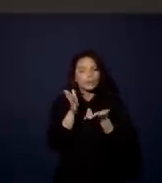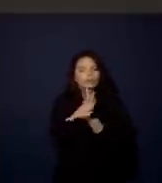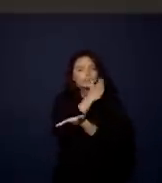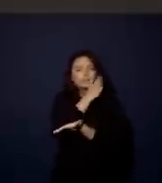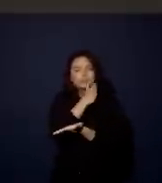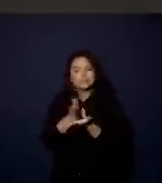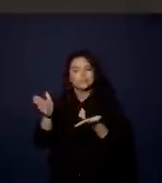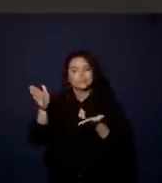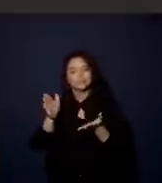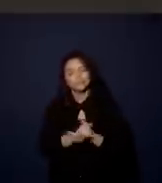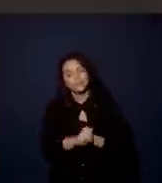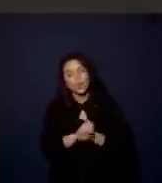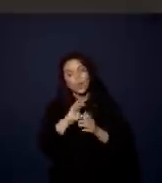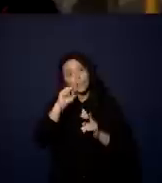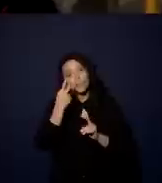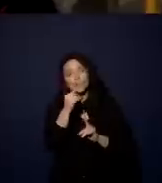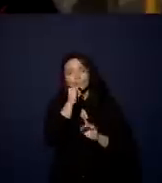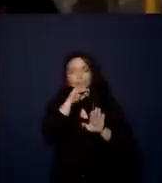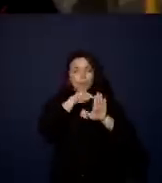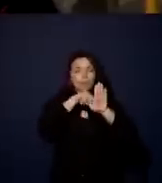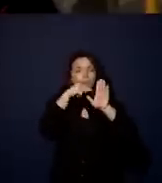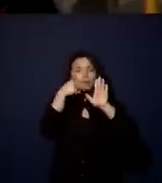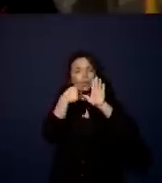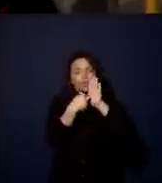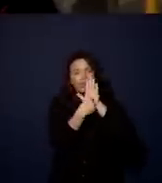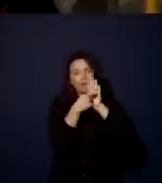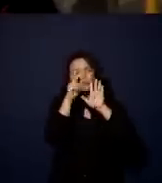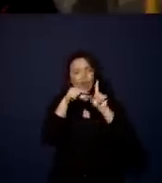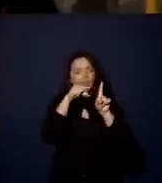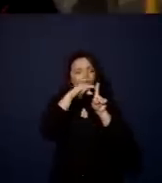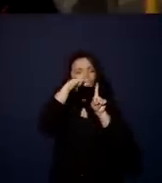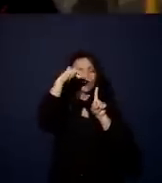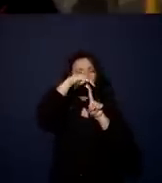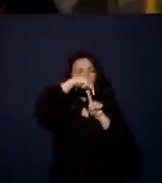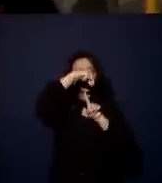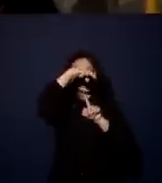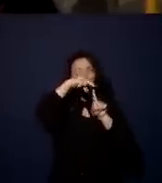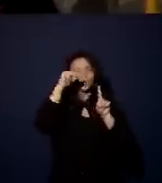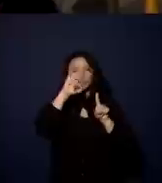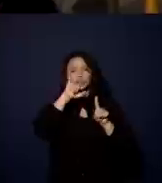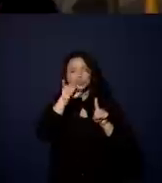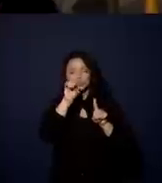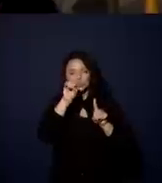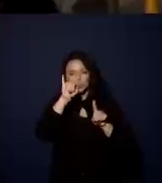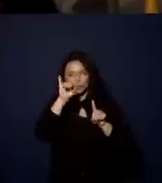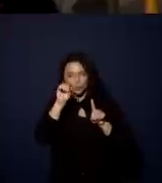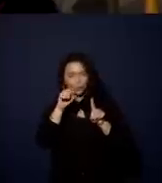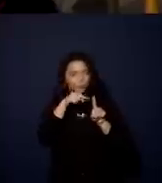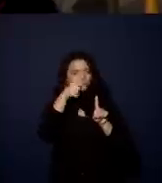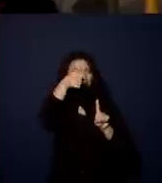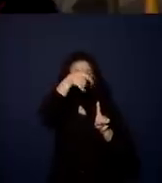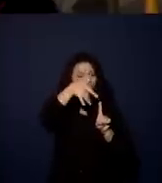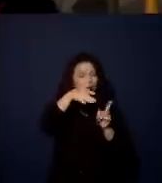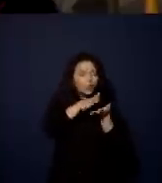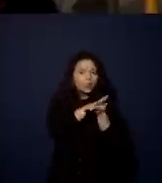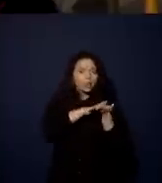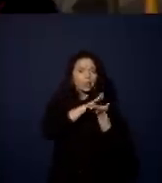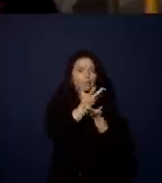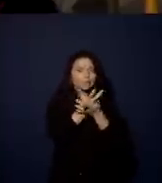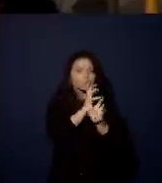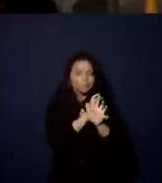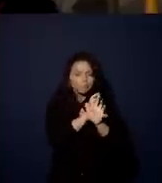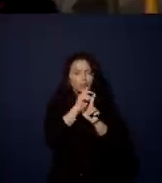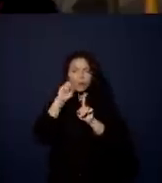o jogo do Trigo também do Trigo não é isso acho que acho que eu vou ter um passinho antes ainda né a gente